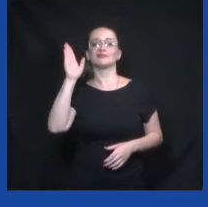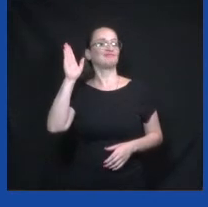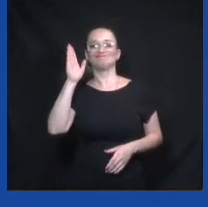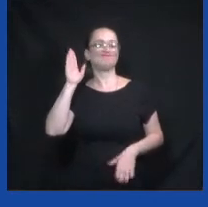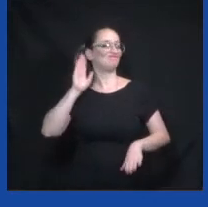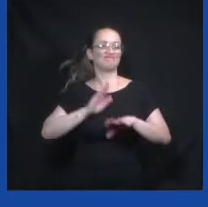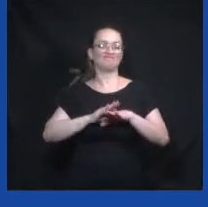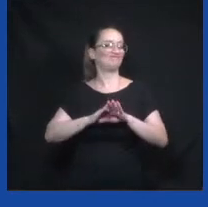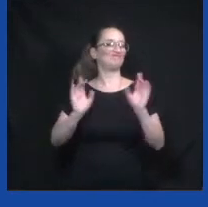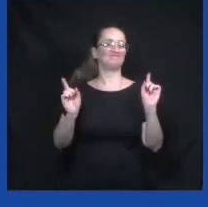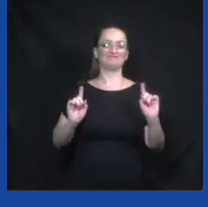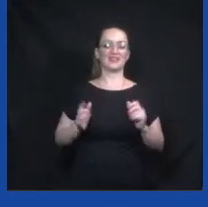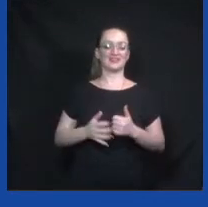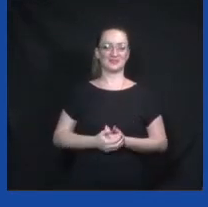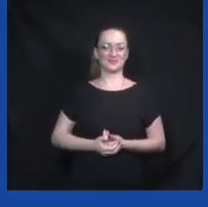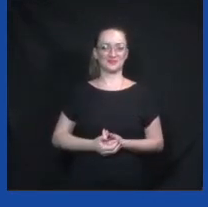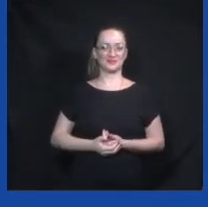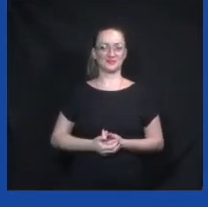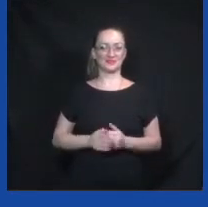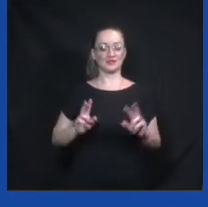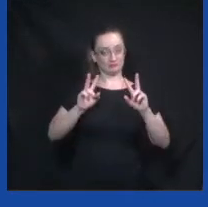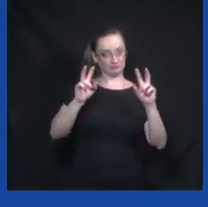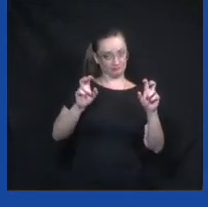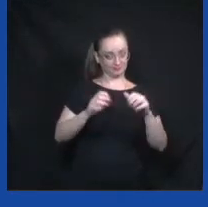democracia. Fecha aspas.